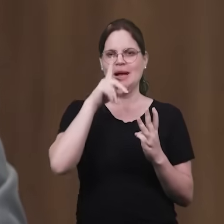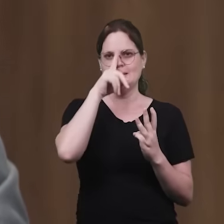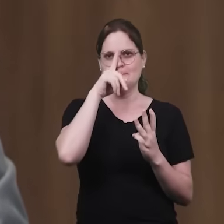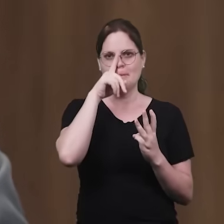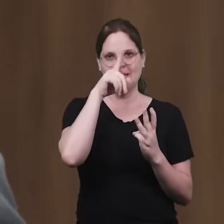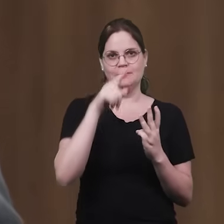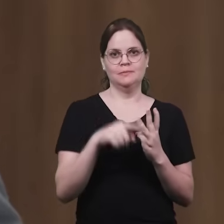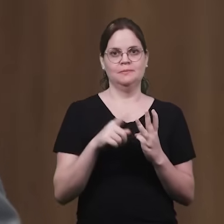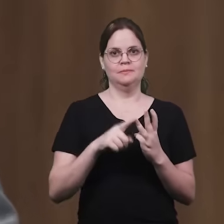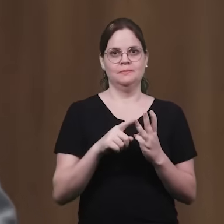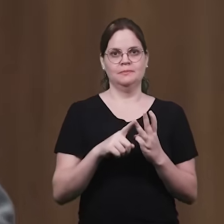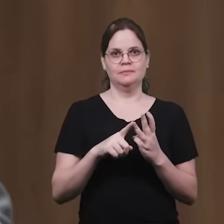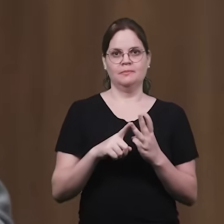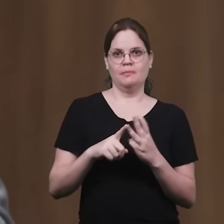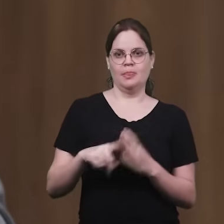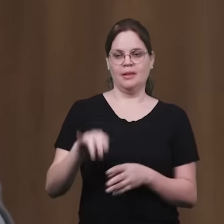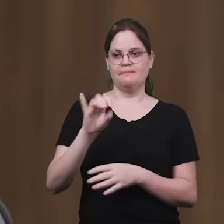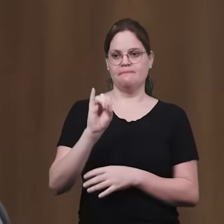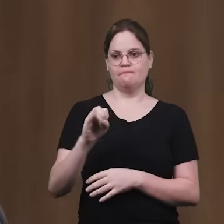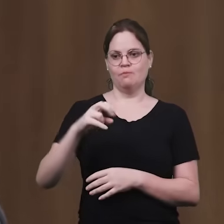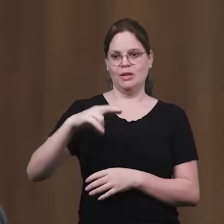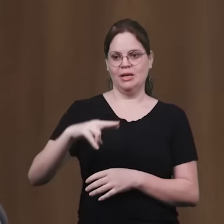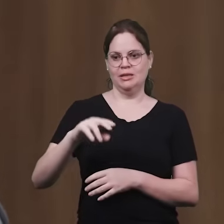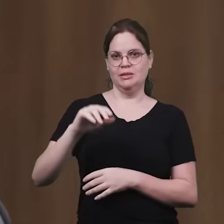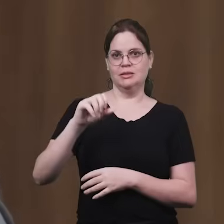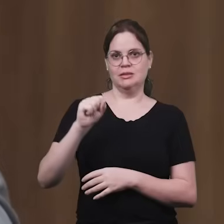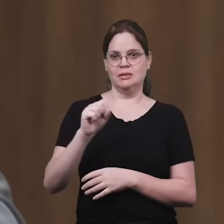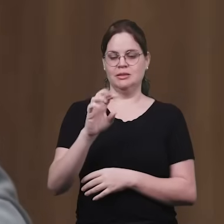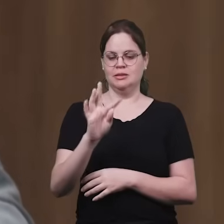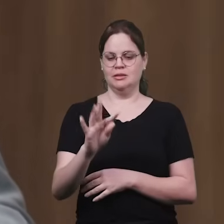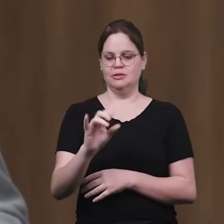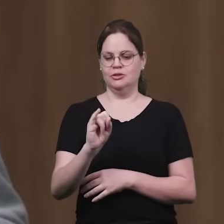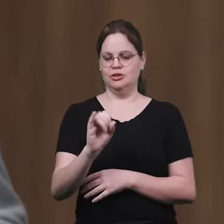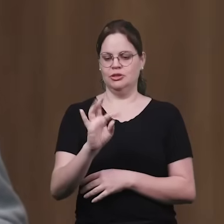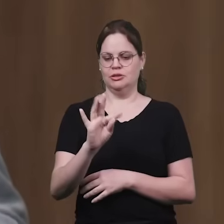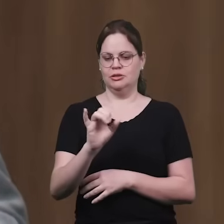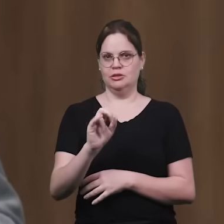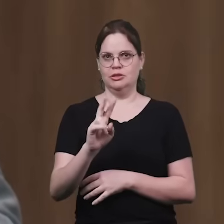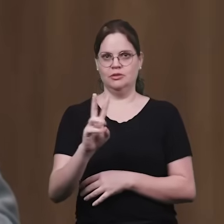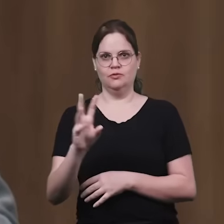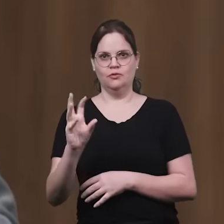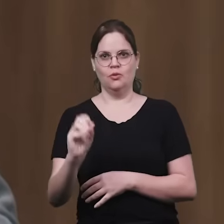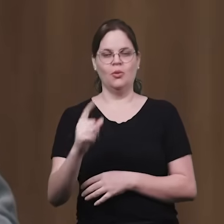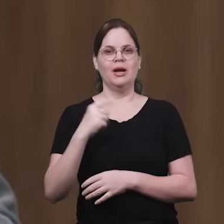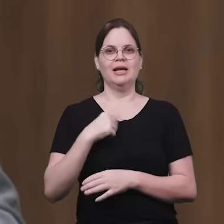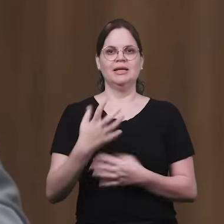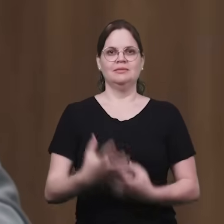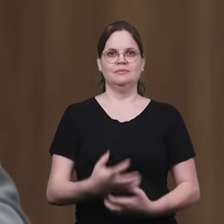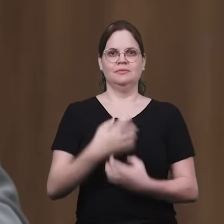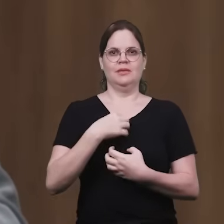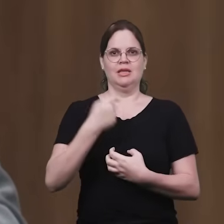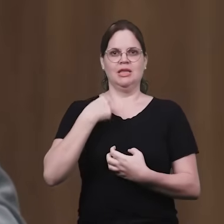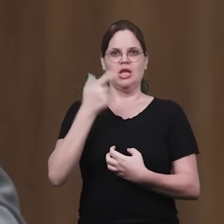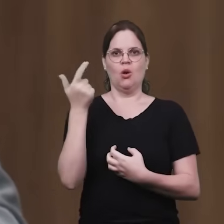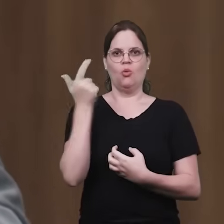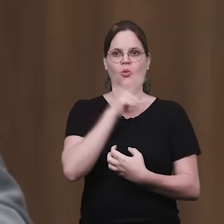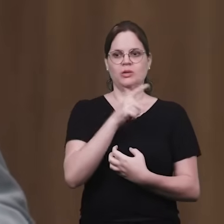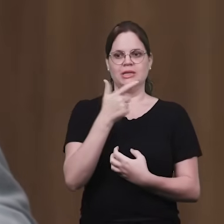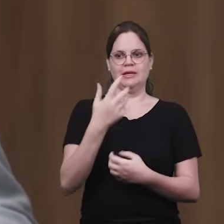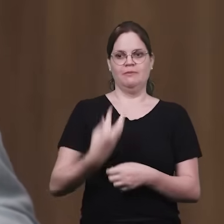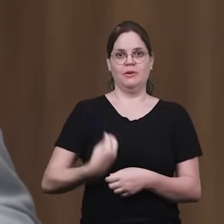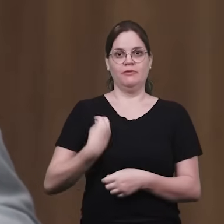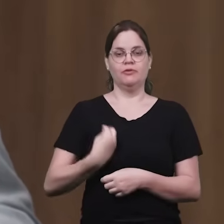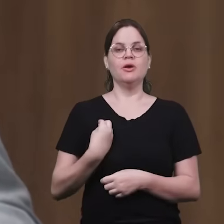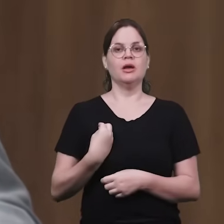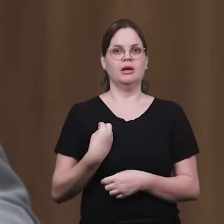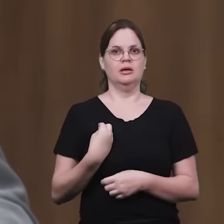mais perigoso, é o instintivo. É aquilo que mexe no seu instinto. Instinto de